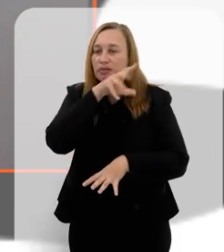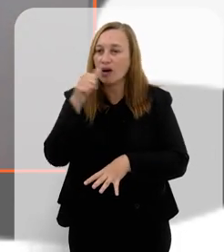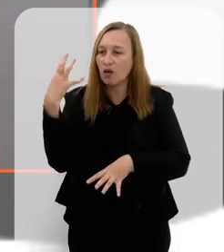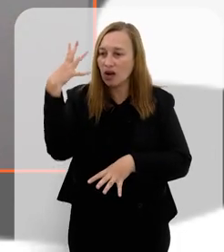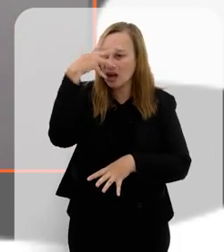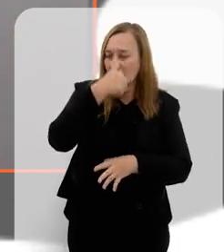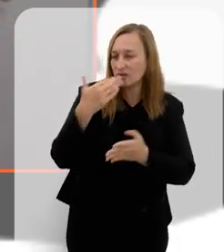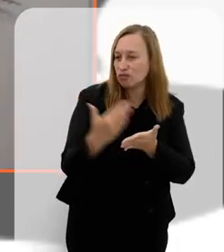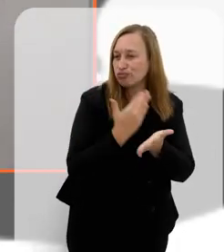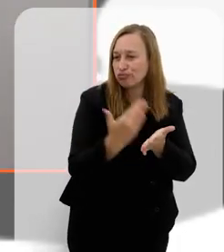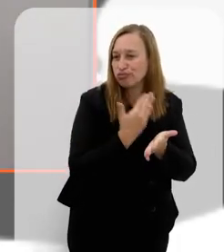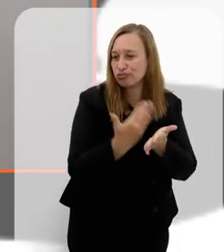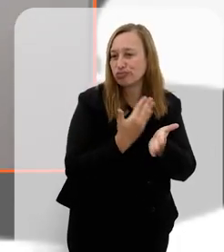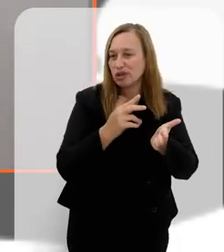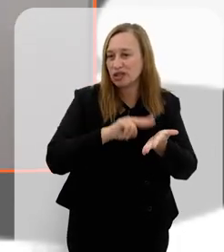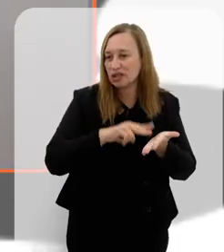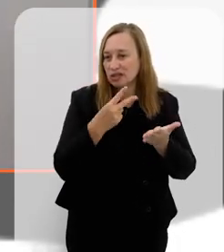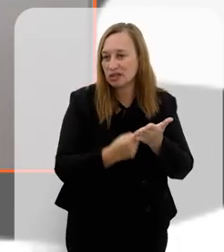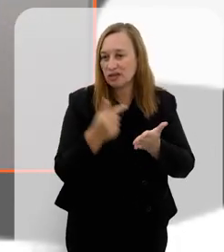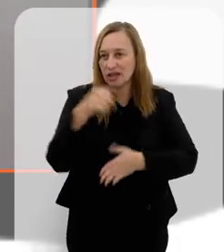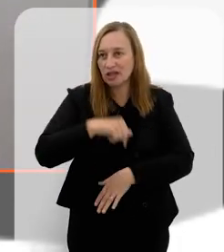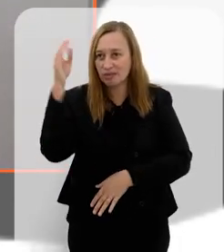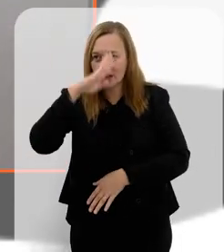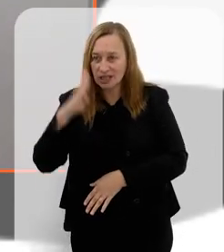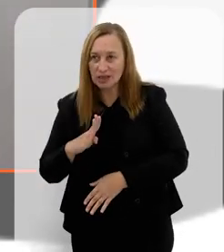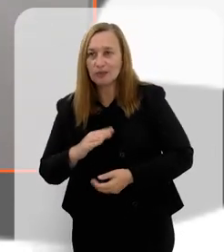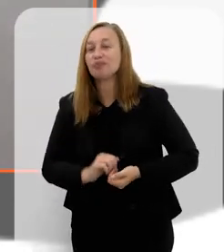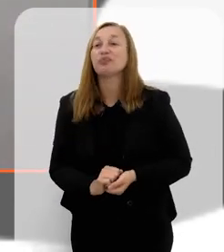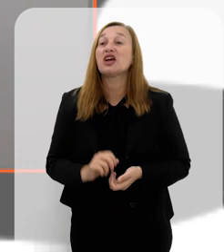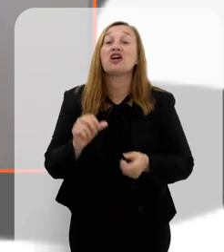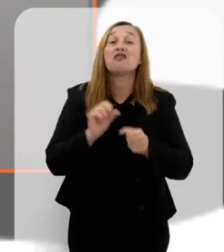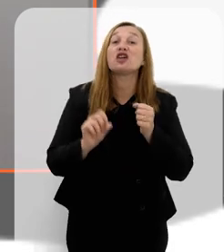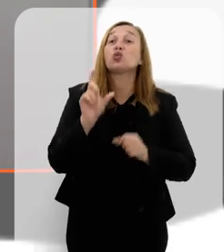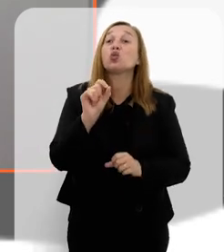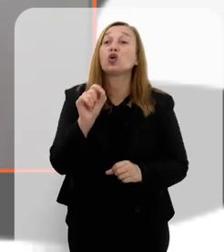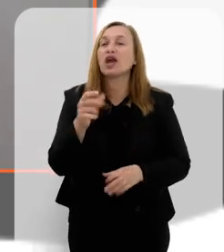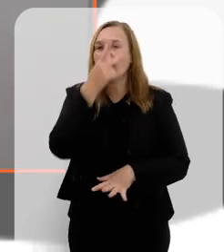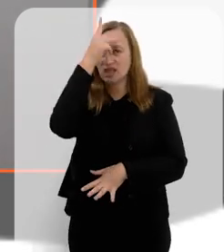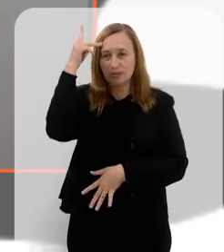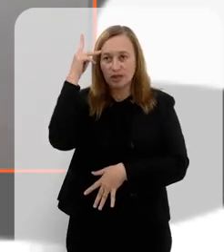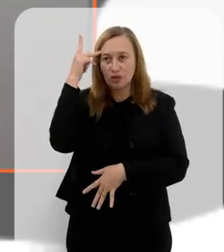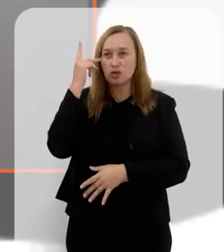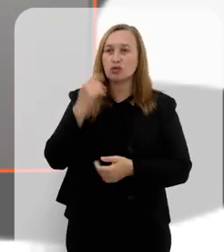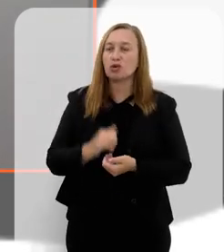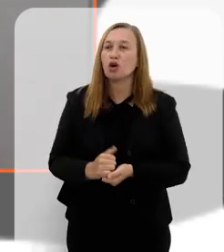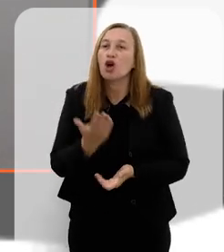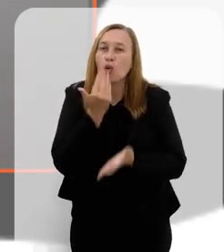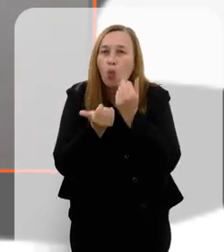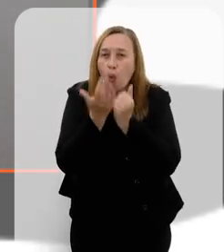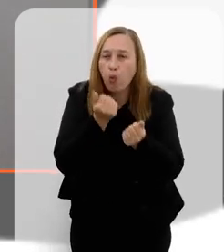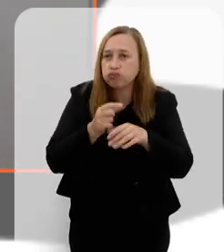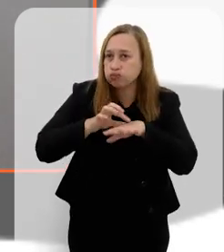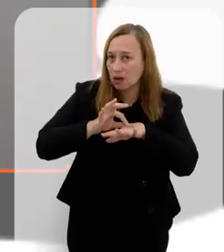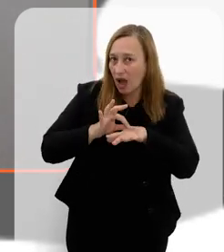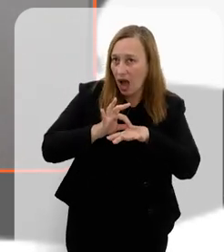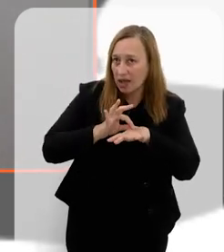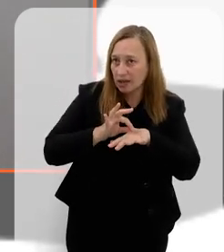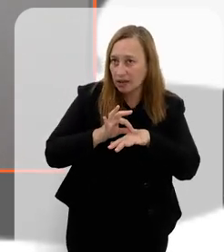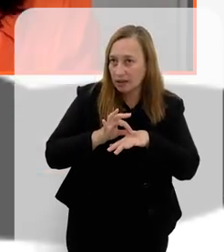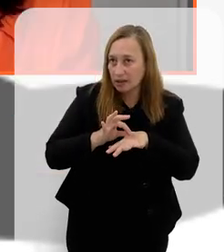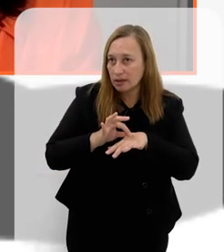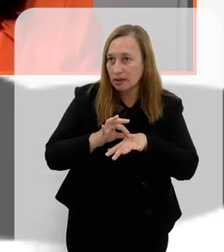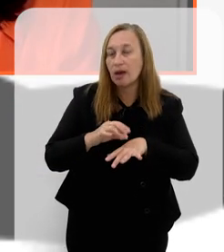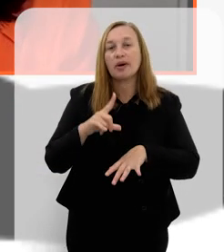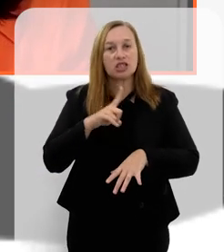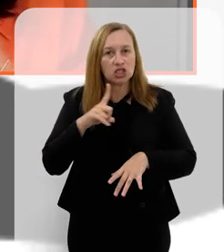foi traduzido aqui no Brasil. O que que ele fez? As pessoas que comem